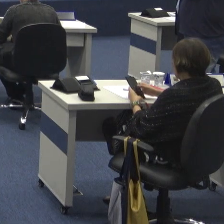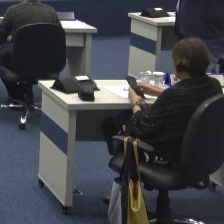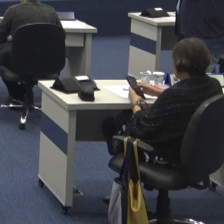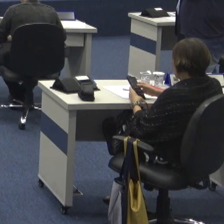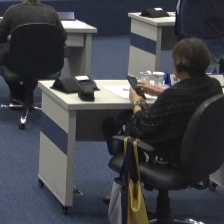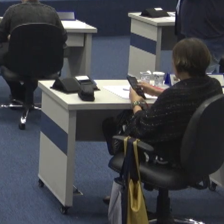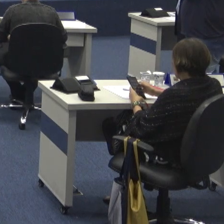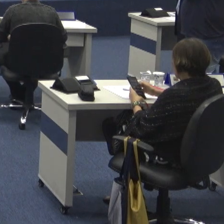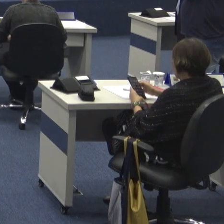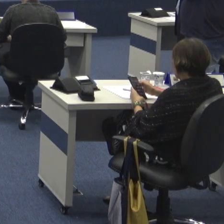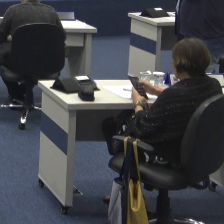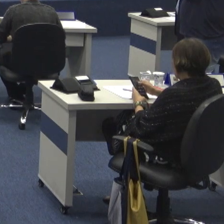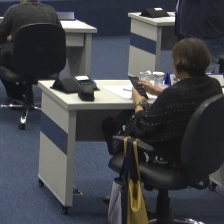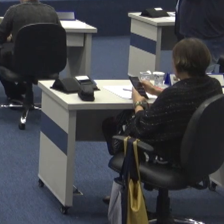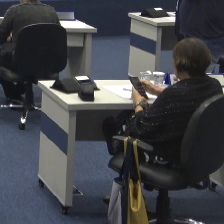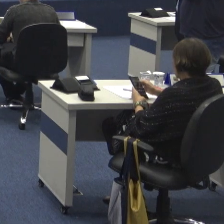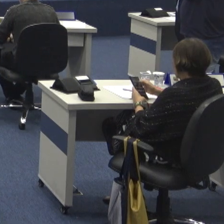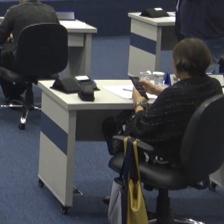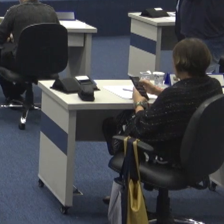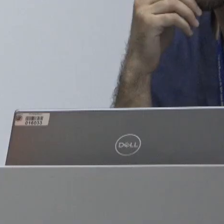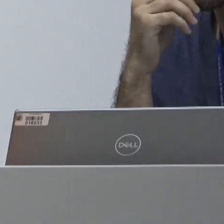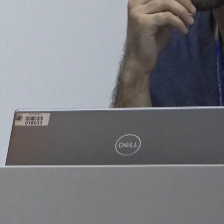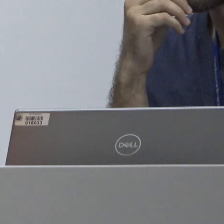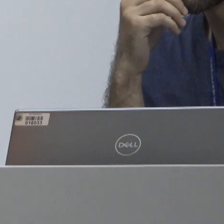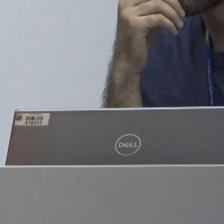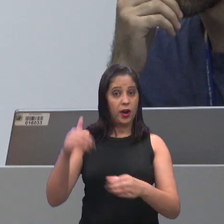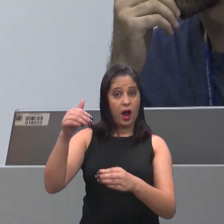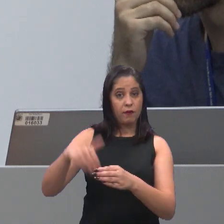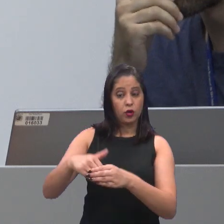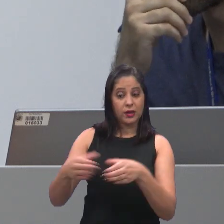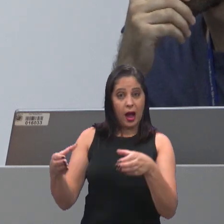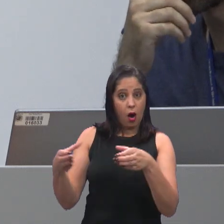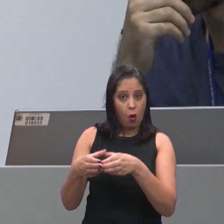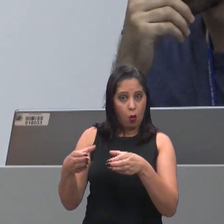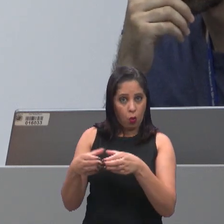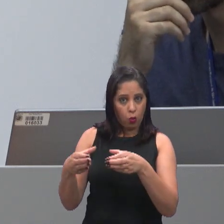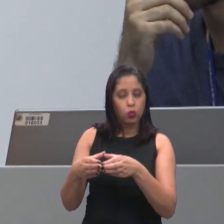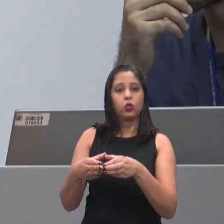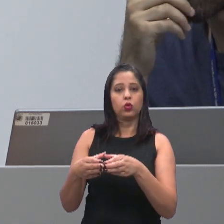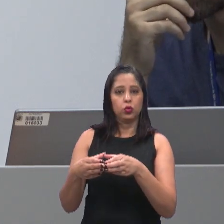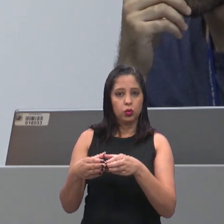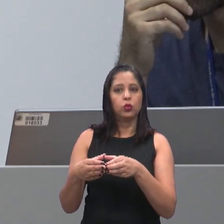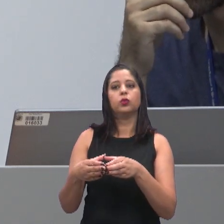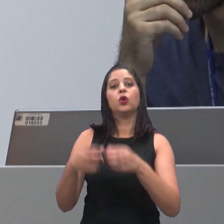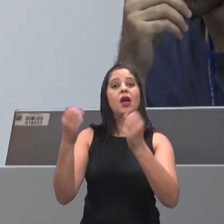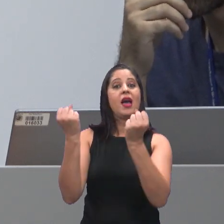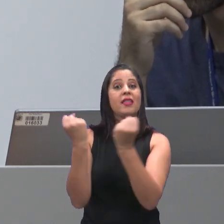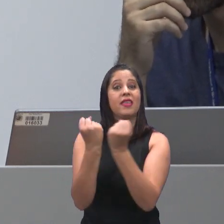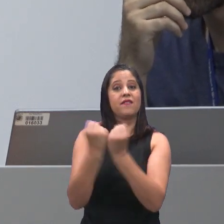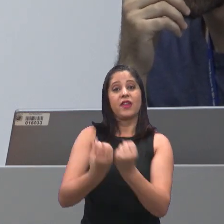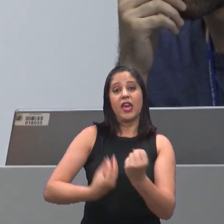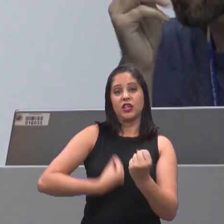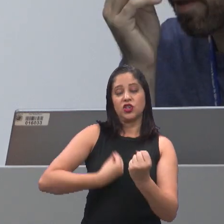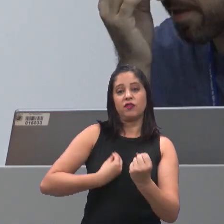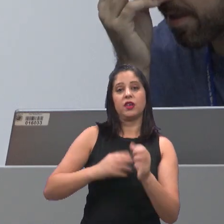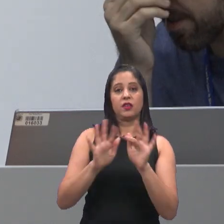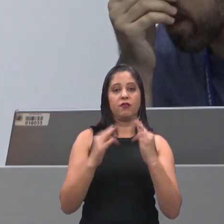Em votação, a nova composição da Frente Parlamentar dos Legisladores em Defesa da Vida e da